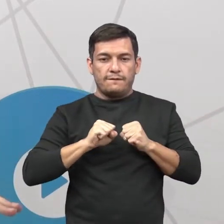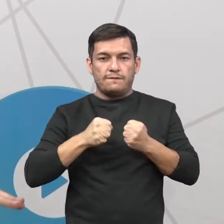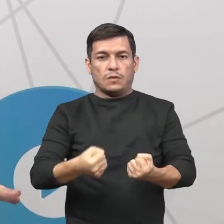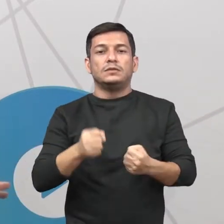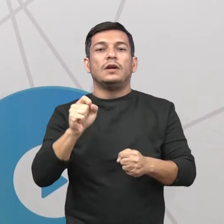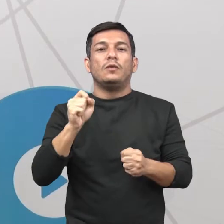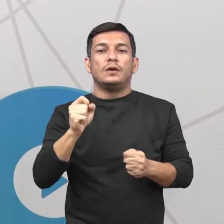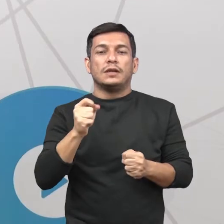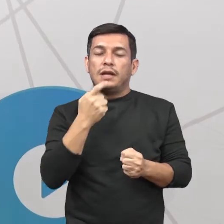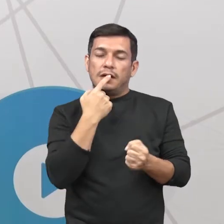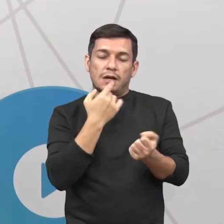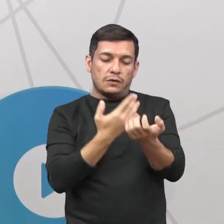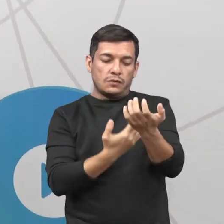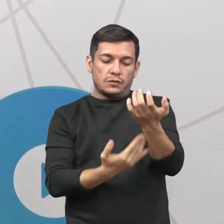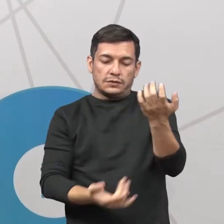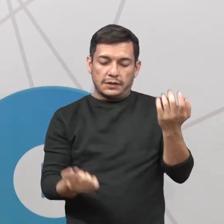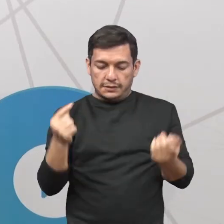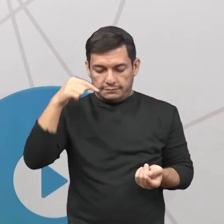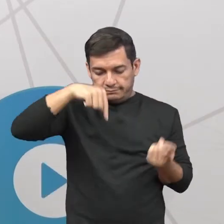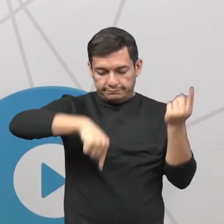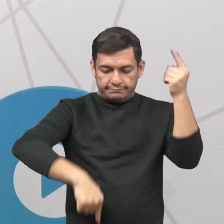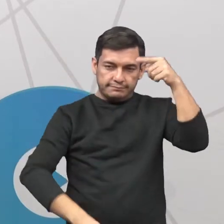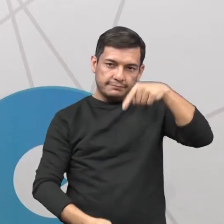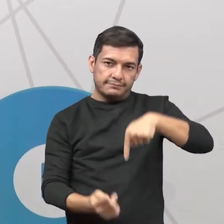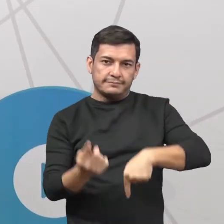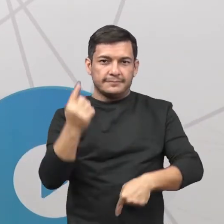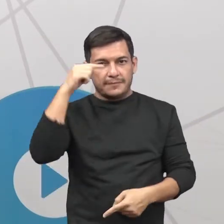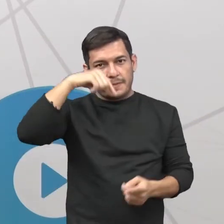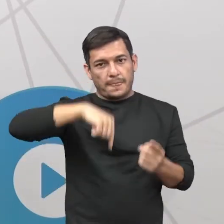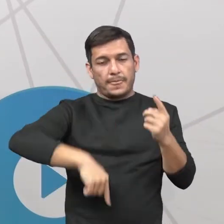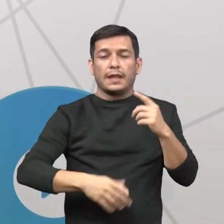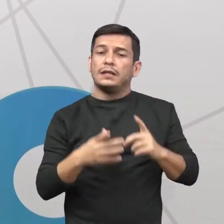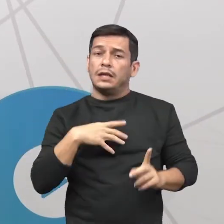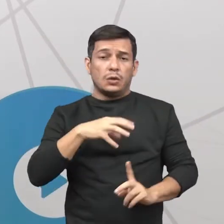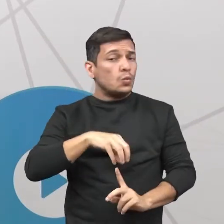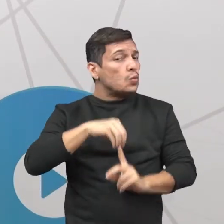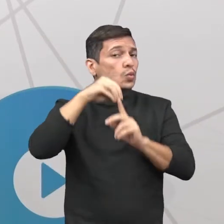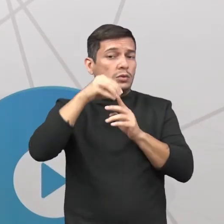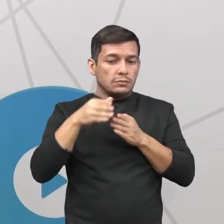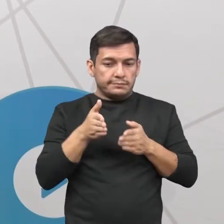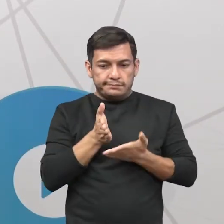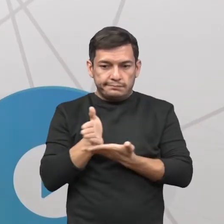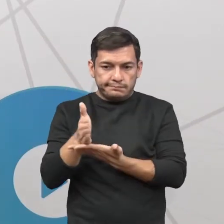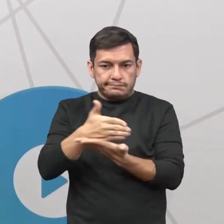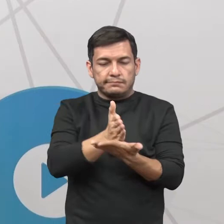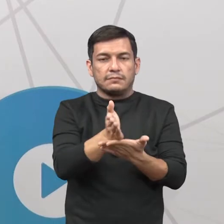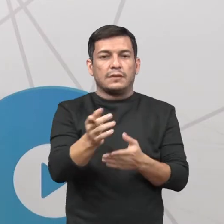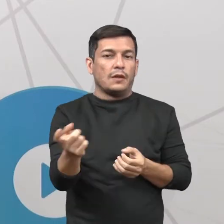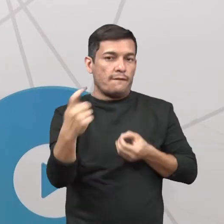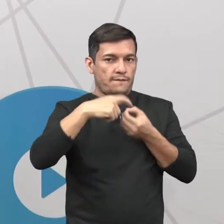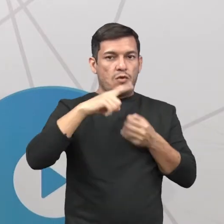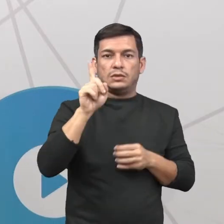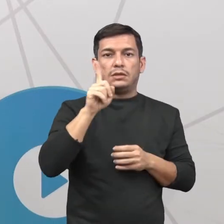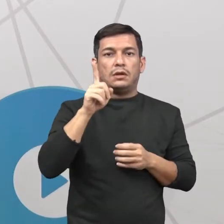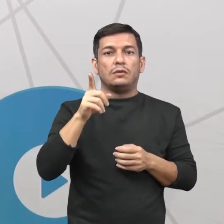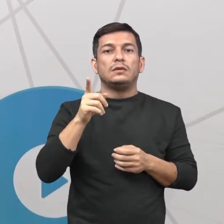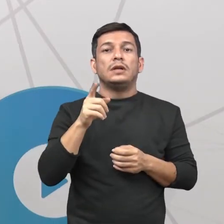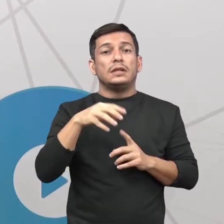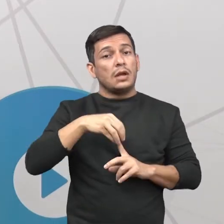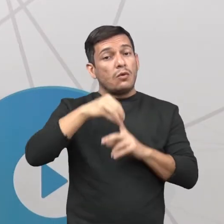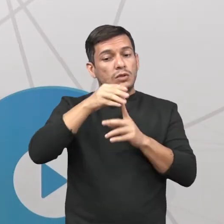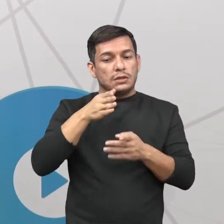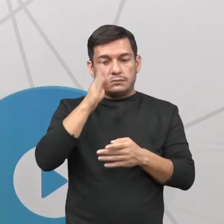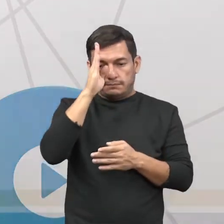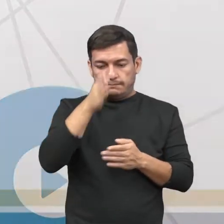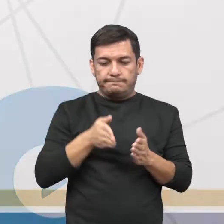o caminho do sangue. O sangue, ele só tem um único caminho, ele não retorna, ele só tem uma única